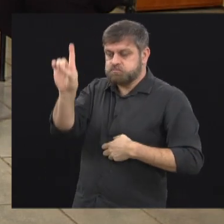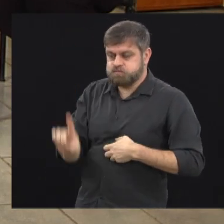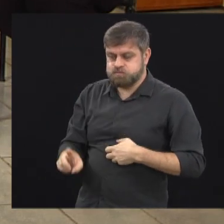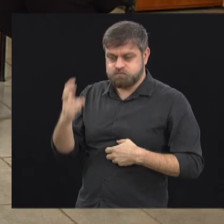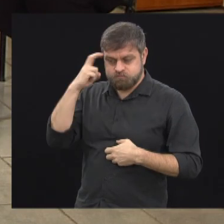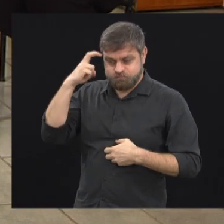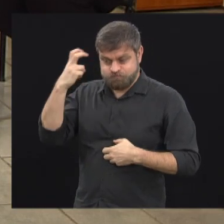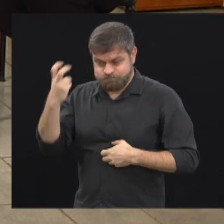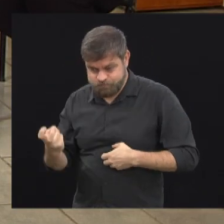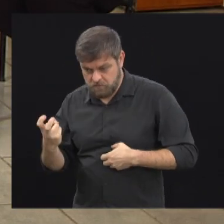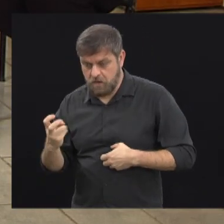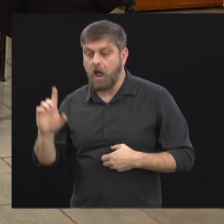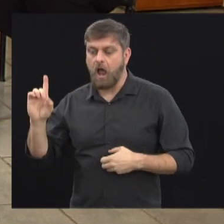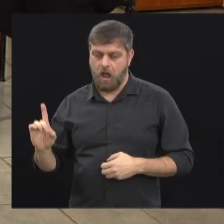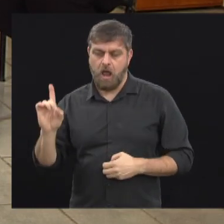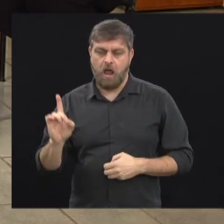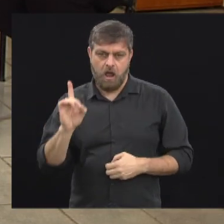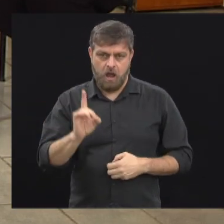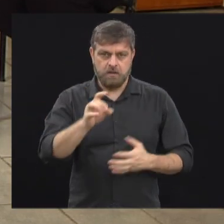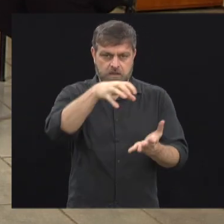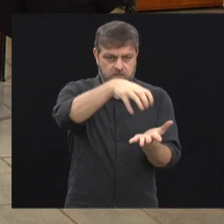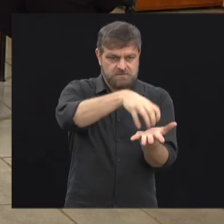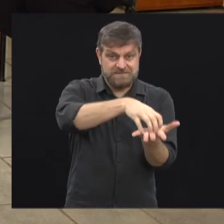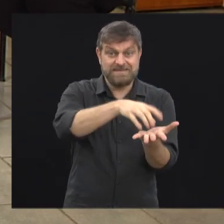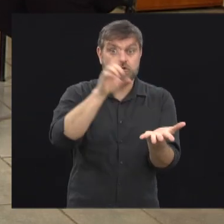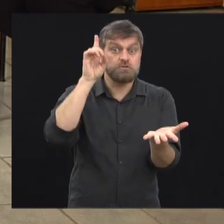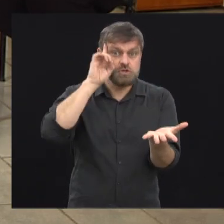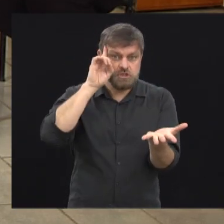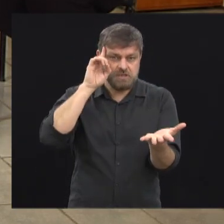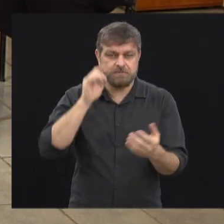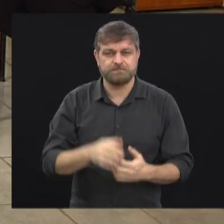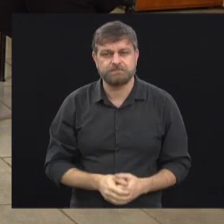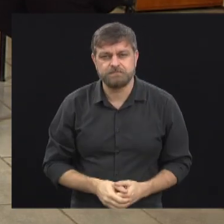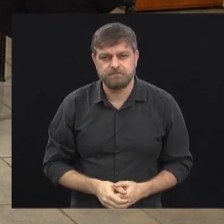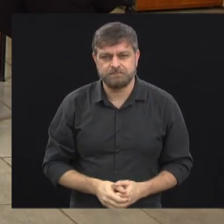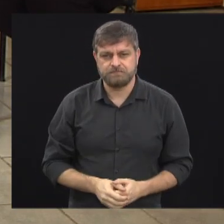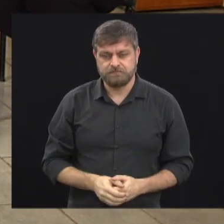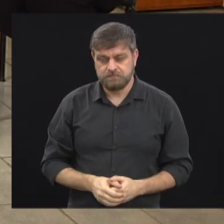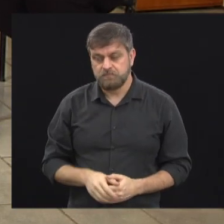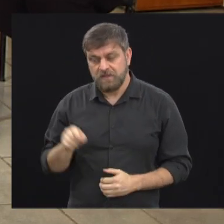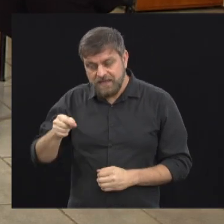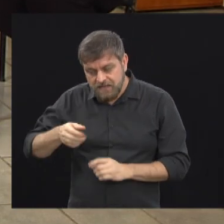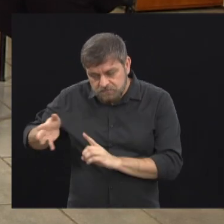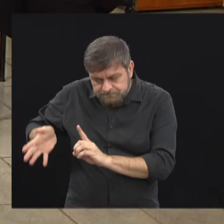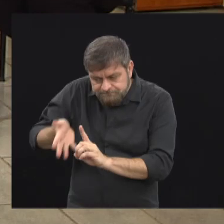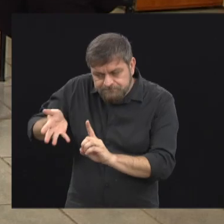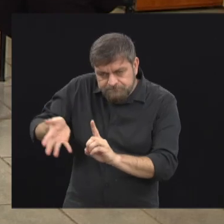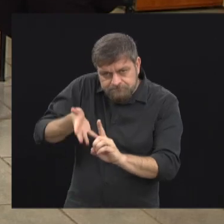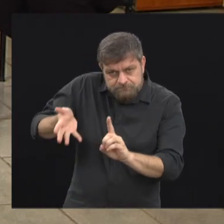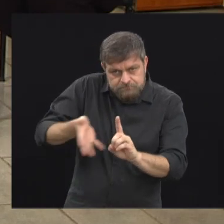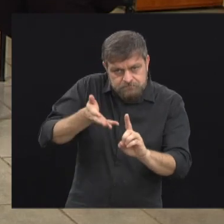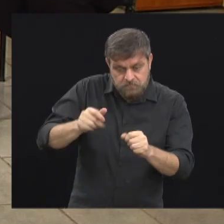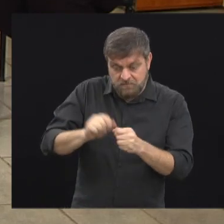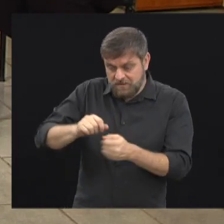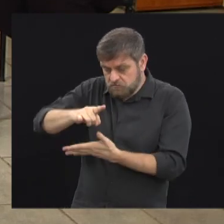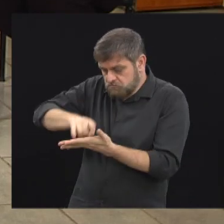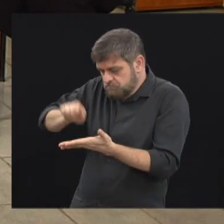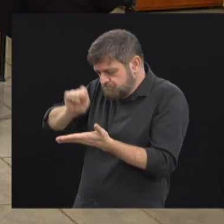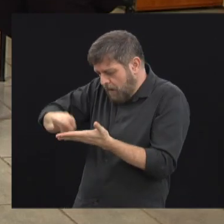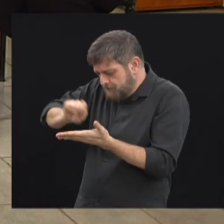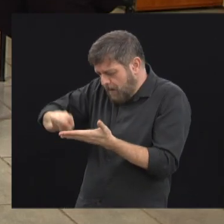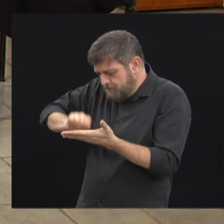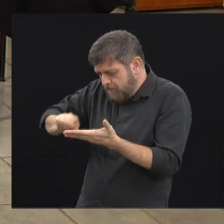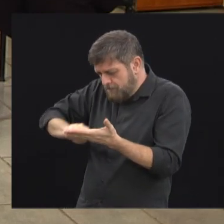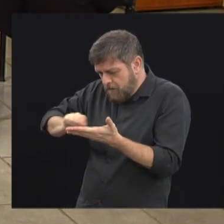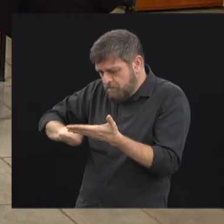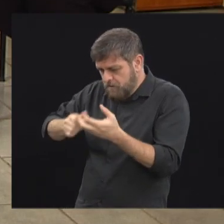alguns desses equipamentos sociais. E aí esse equipamento é que vai fazer o relatório, dizer